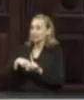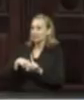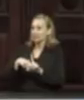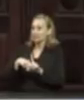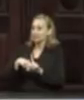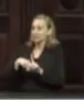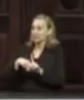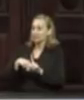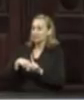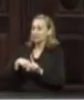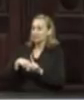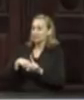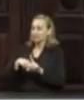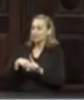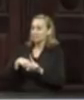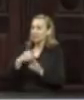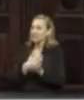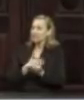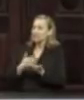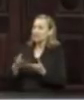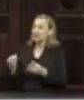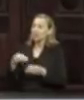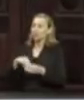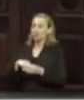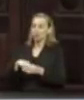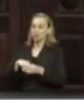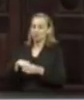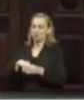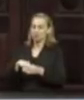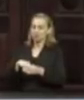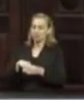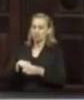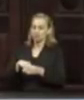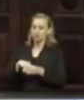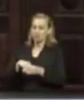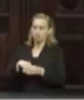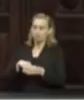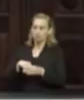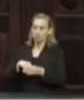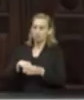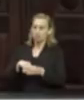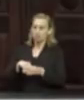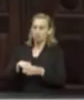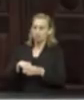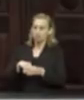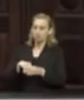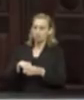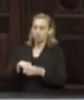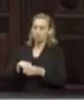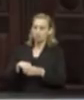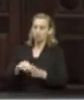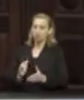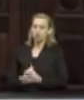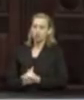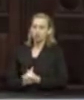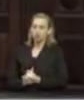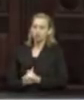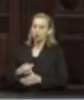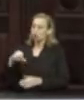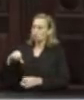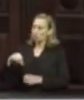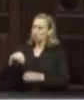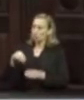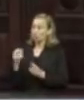Giulianelli. Faltando 9 meses para o calendário oficial desse governo acabar, eu arriscaria dizer que faltam 9 meses para uma